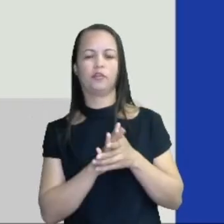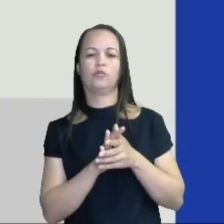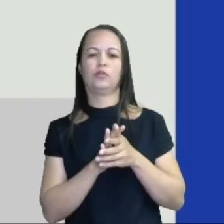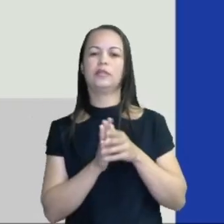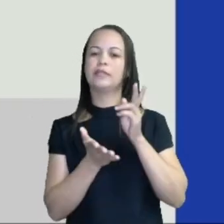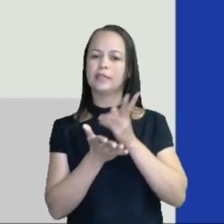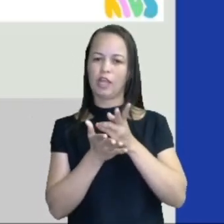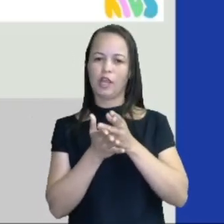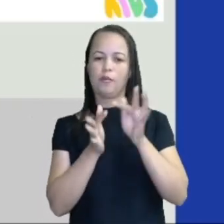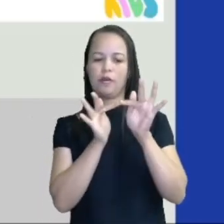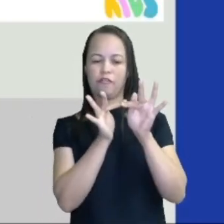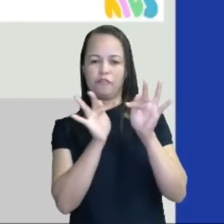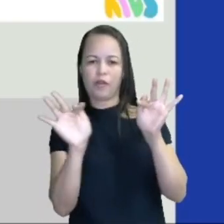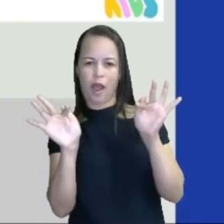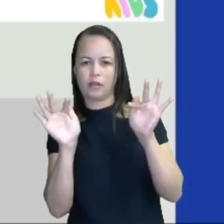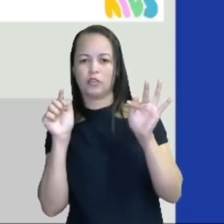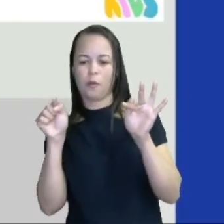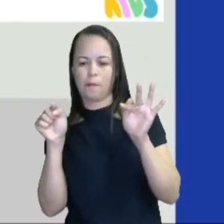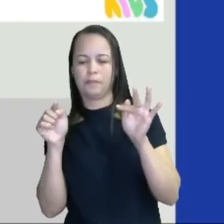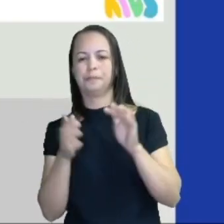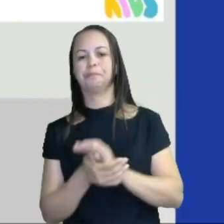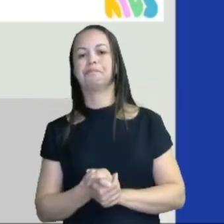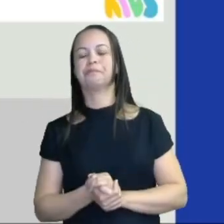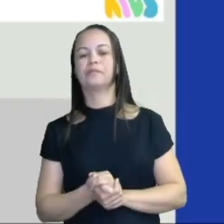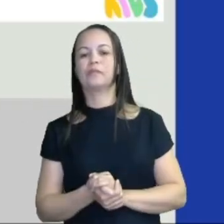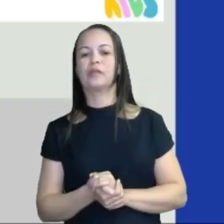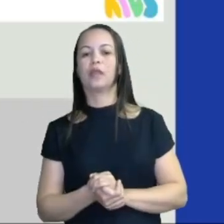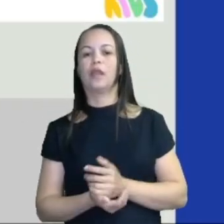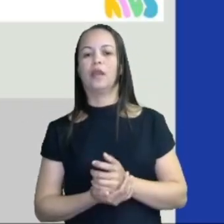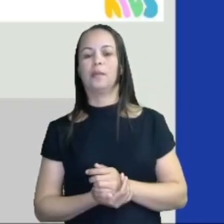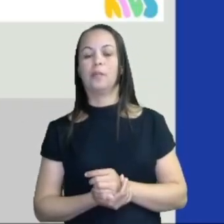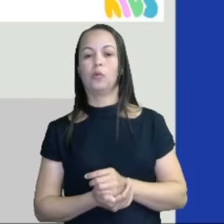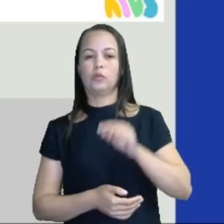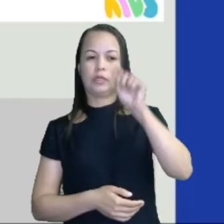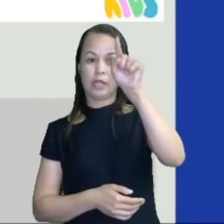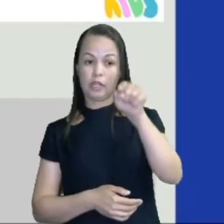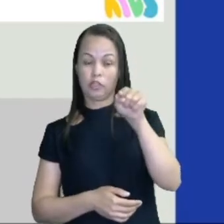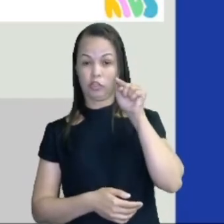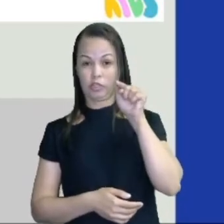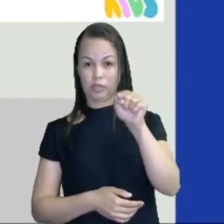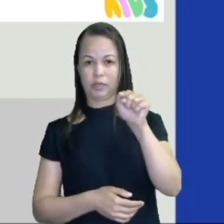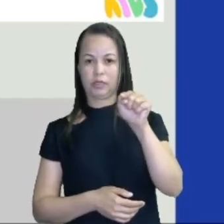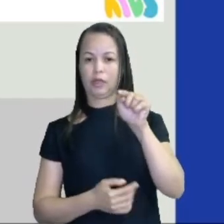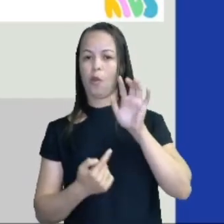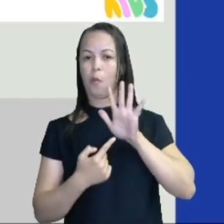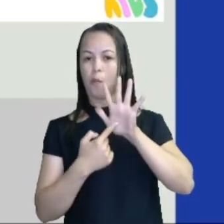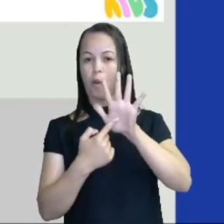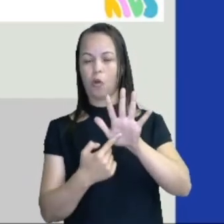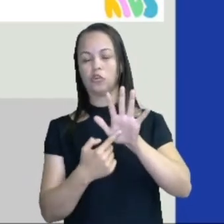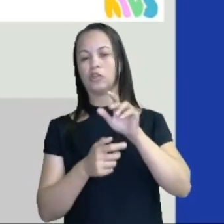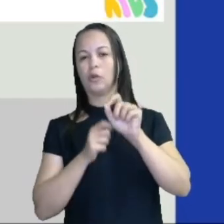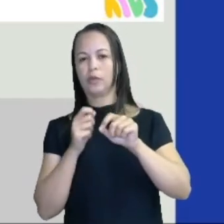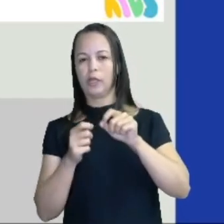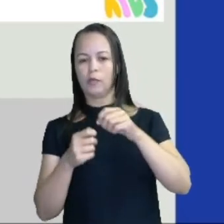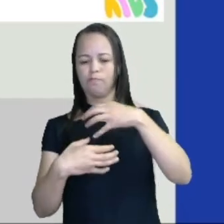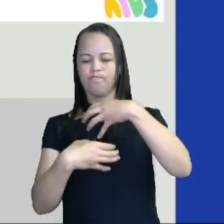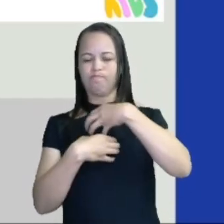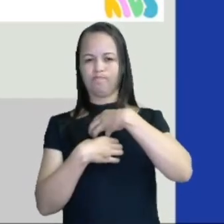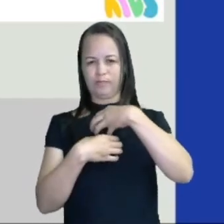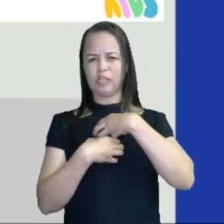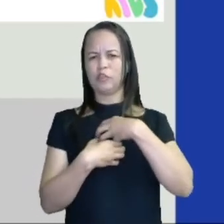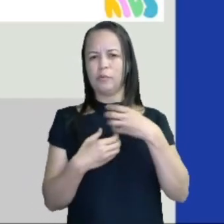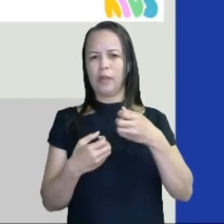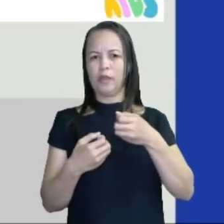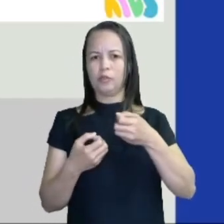de frase. Ponto de exclamação, indicando um sentimento,